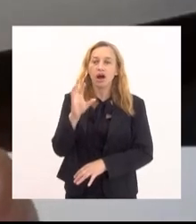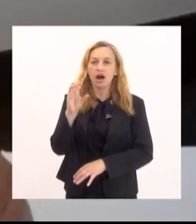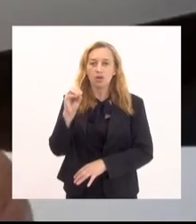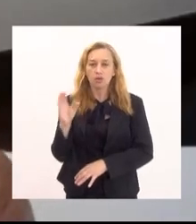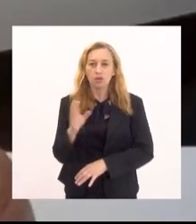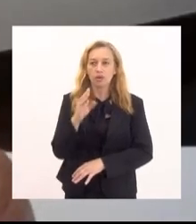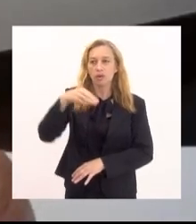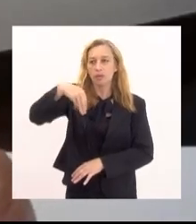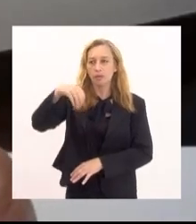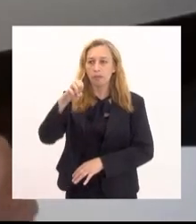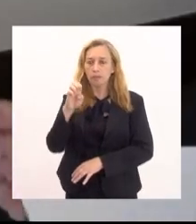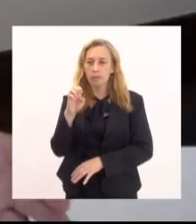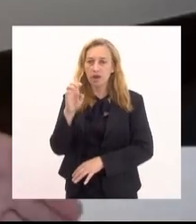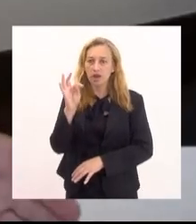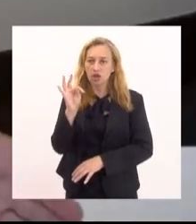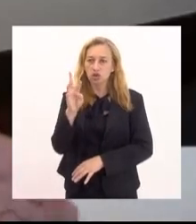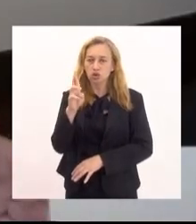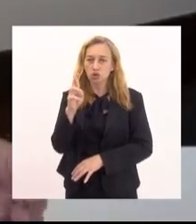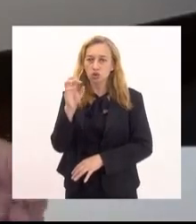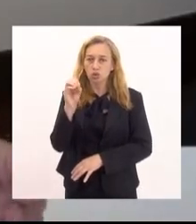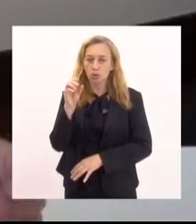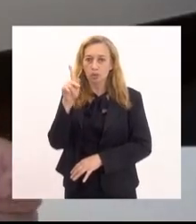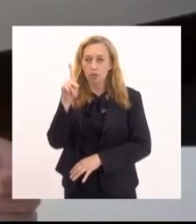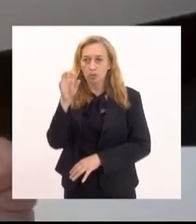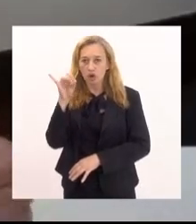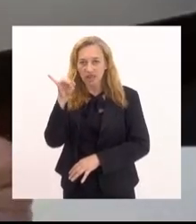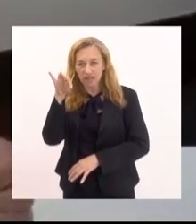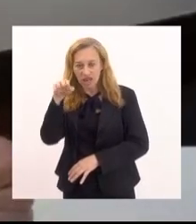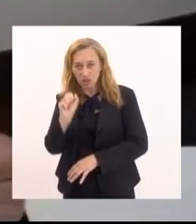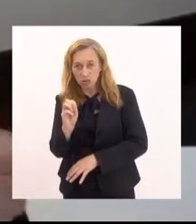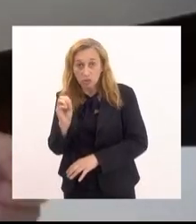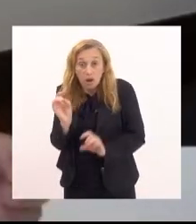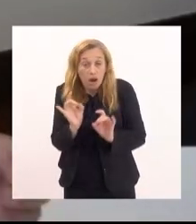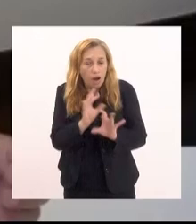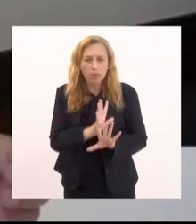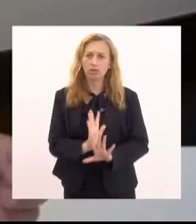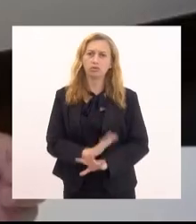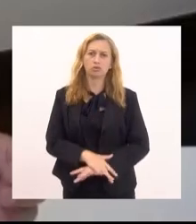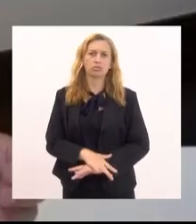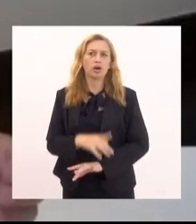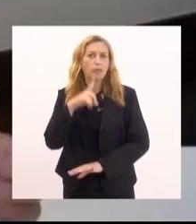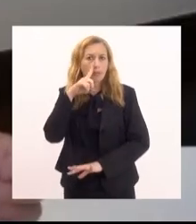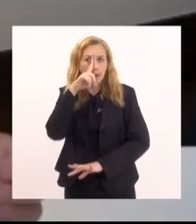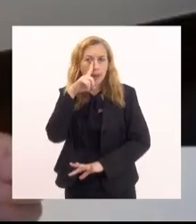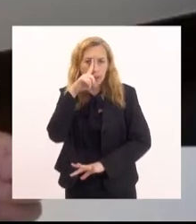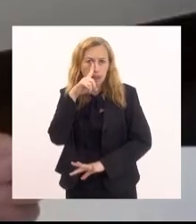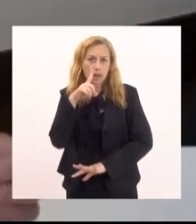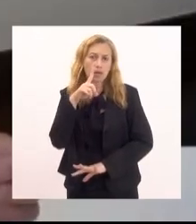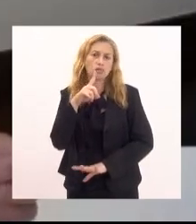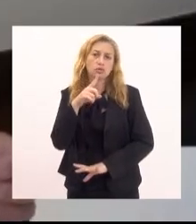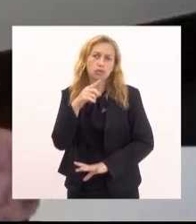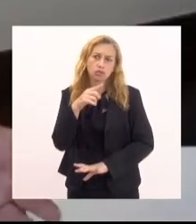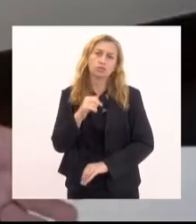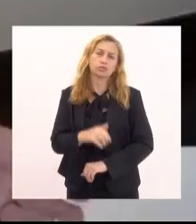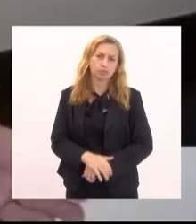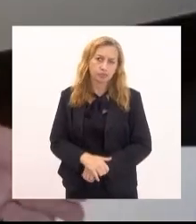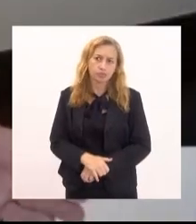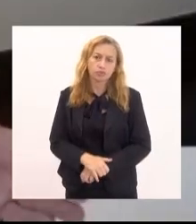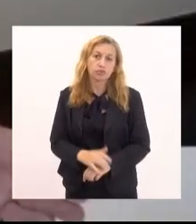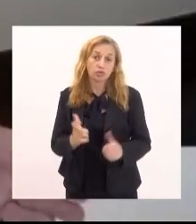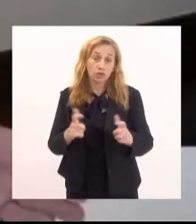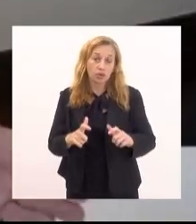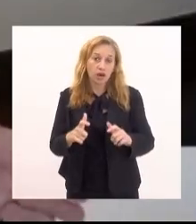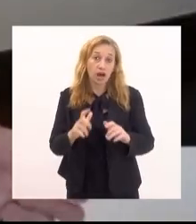situação de abandono. É arriscadíssimo passar no arco metropolitano quando cai a